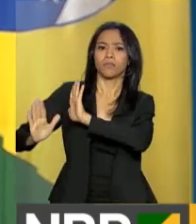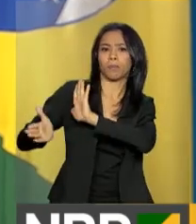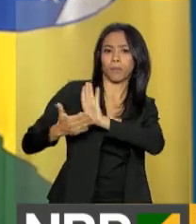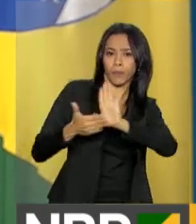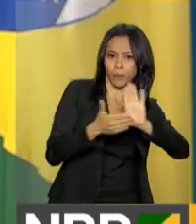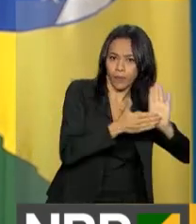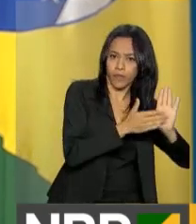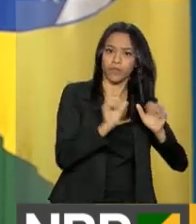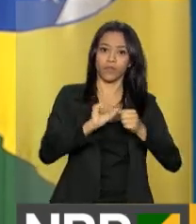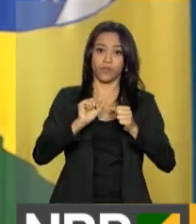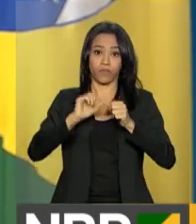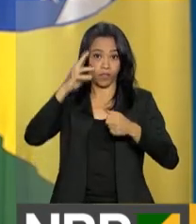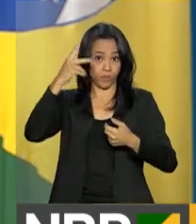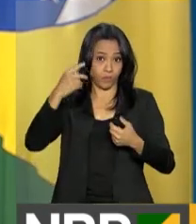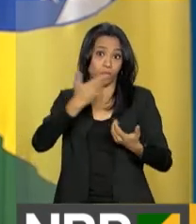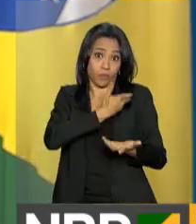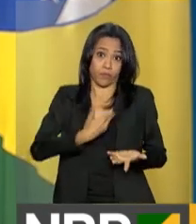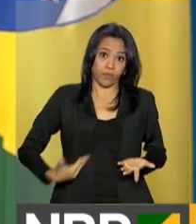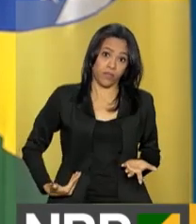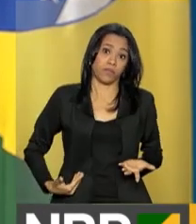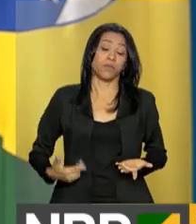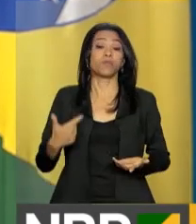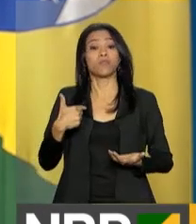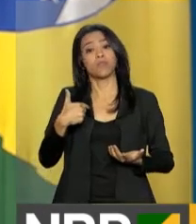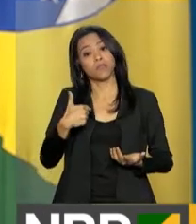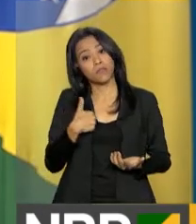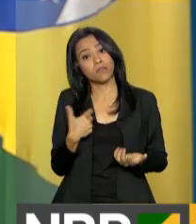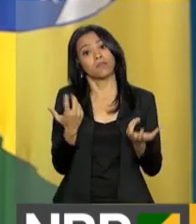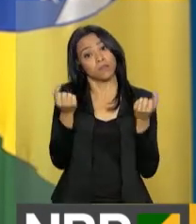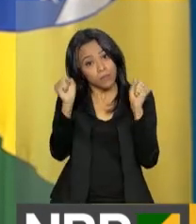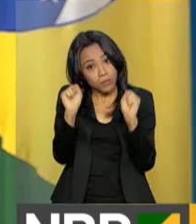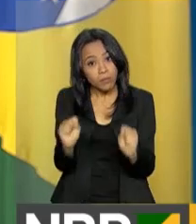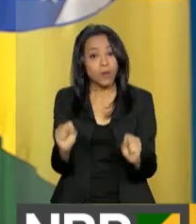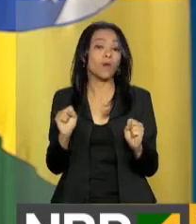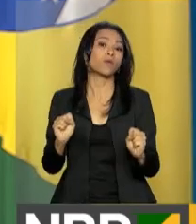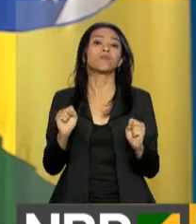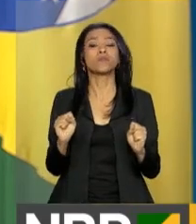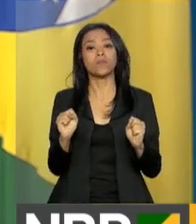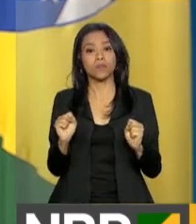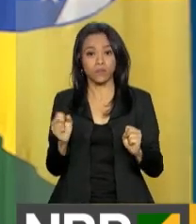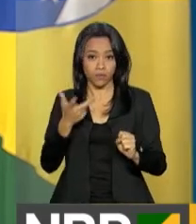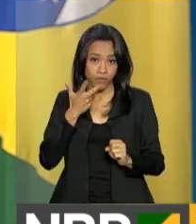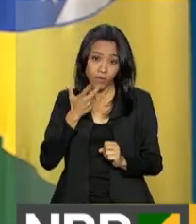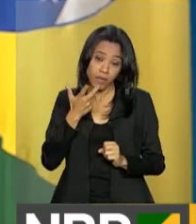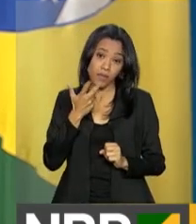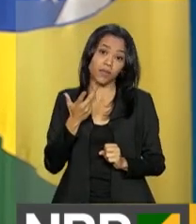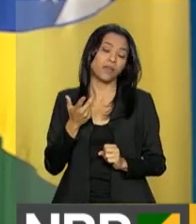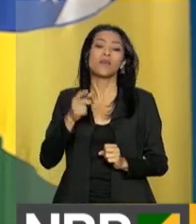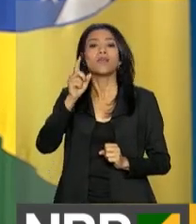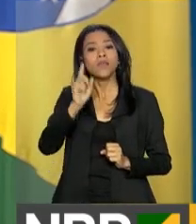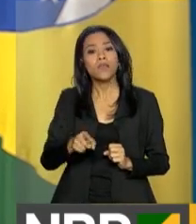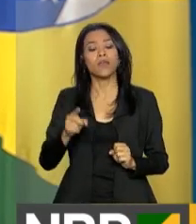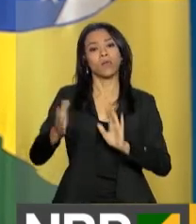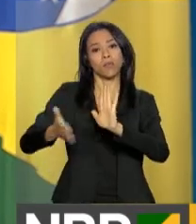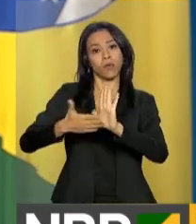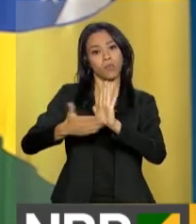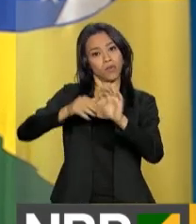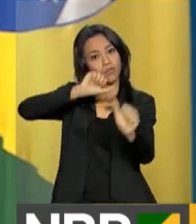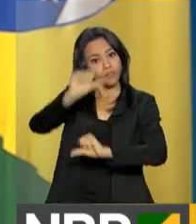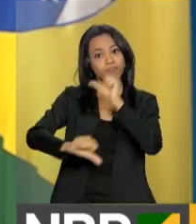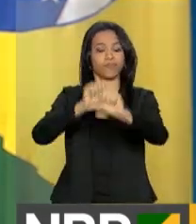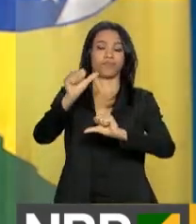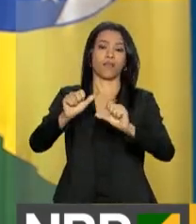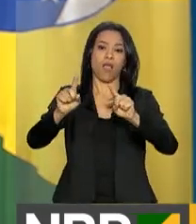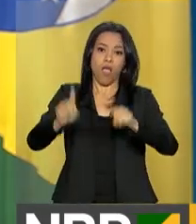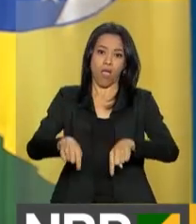porque posso rotular este ato como ato também reformista é um